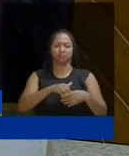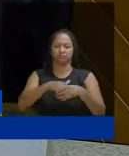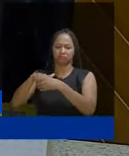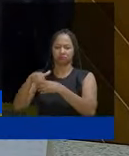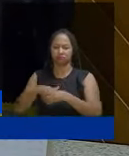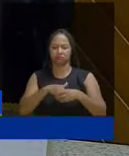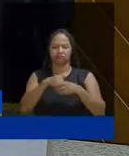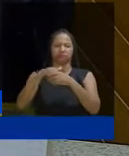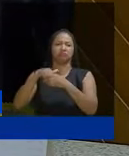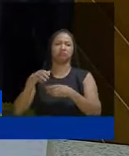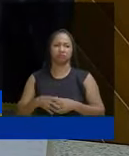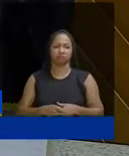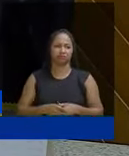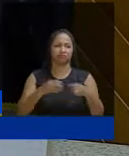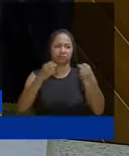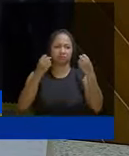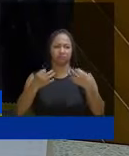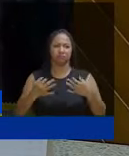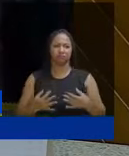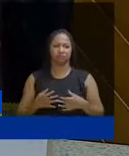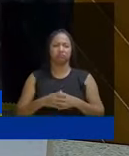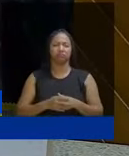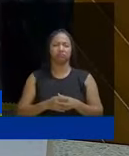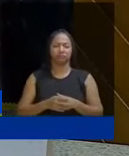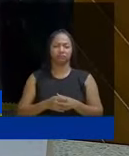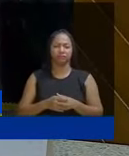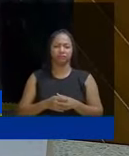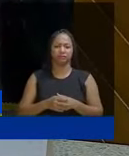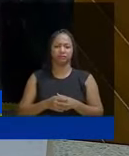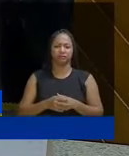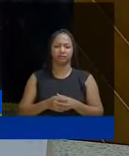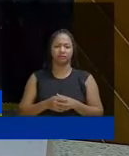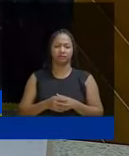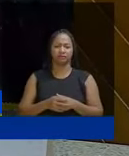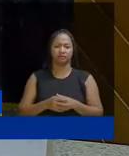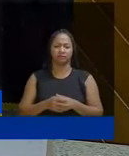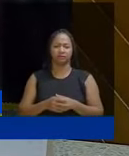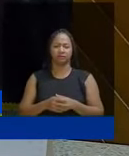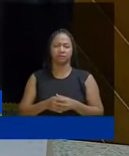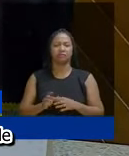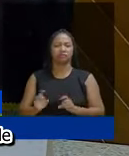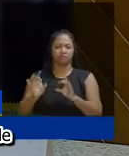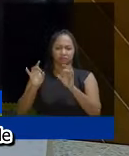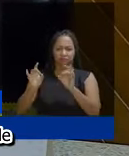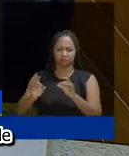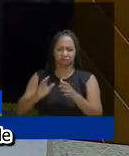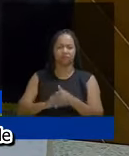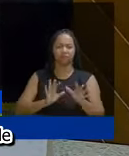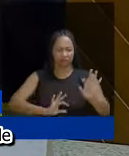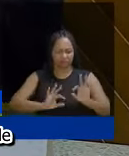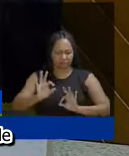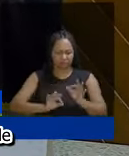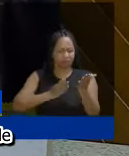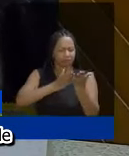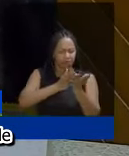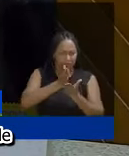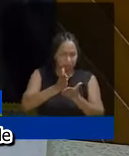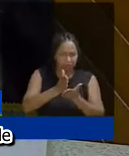ficou assim emendado. Sumário: tomada de contas especial, irregularidades na